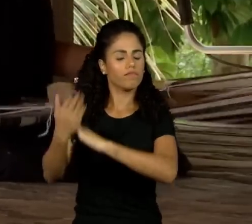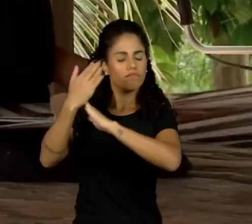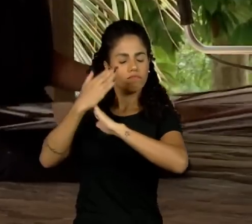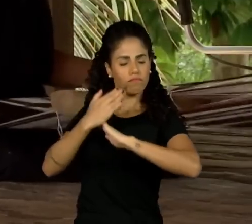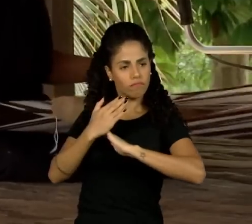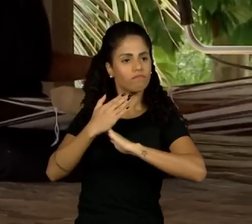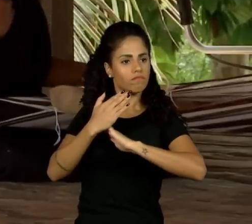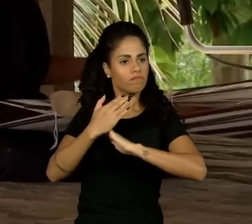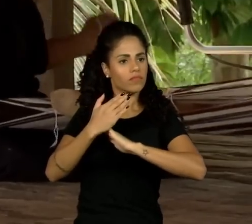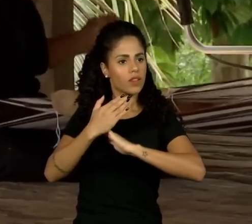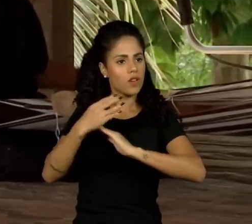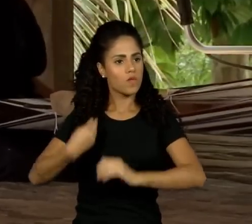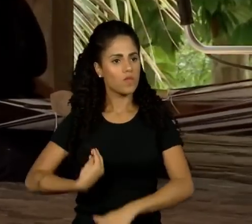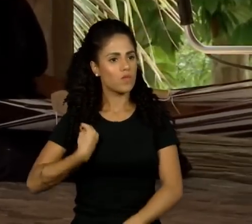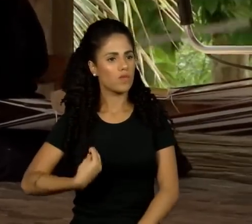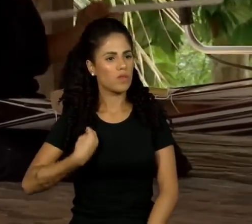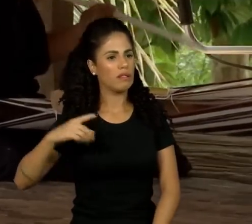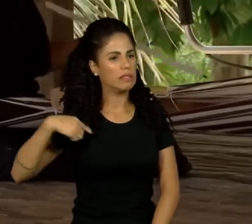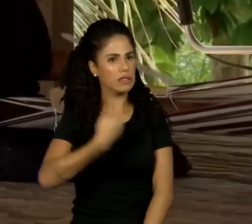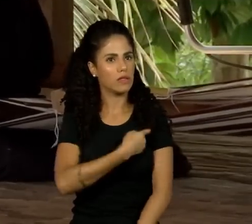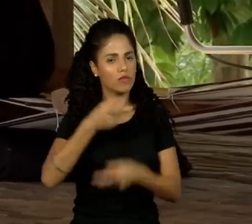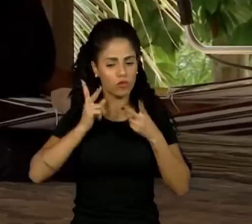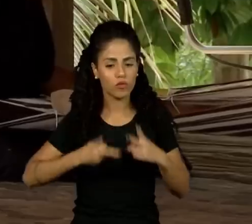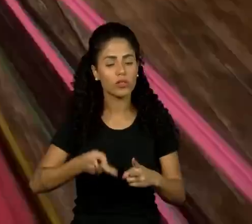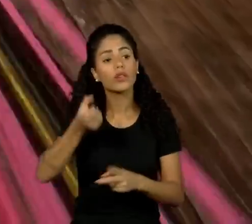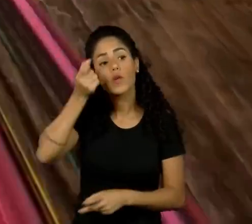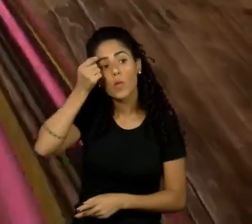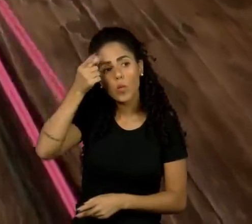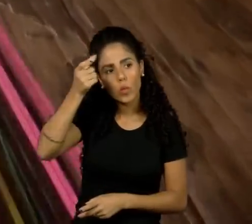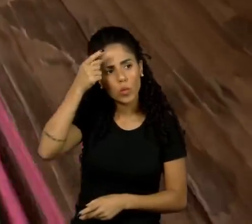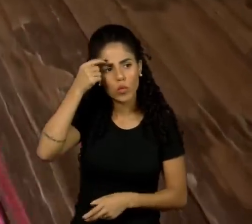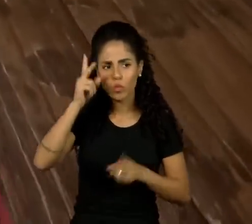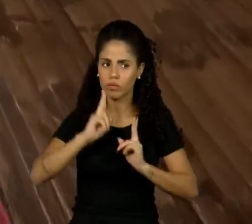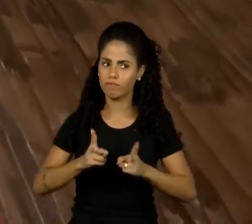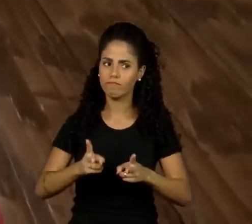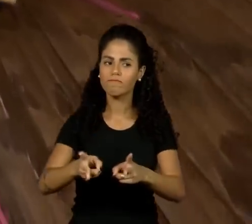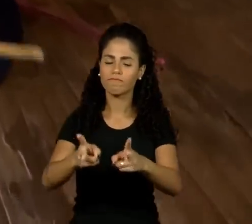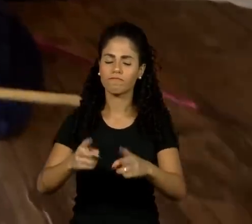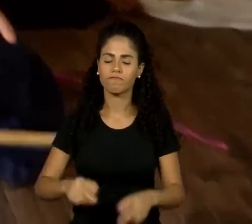poder nós também manter a nossa cultura.